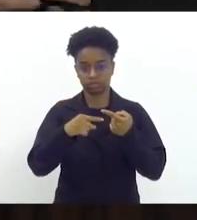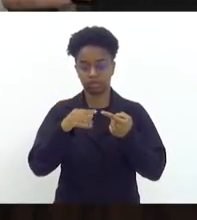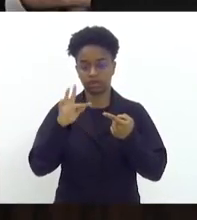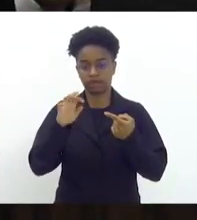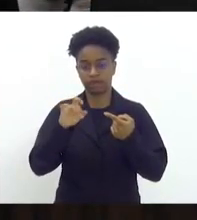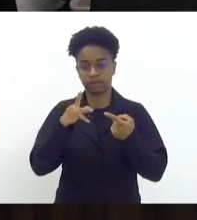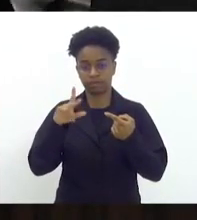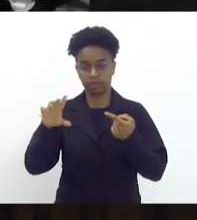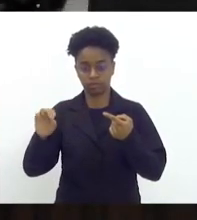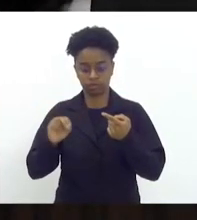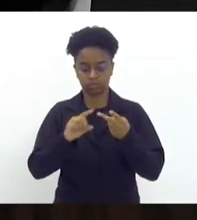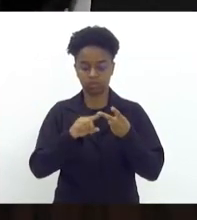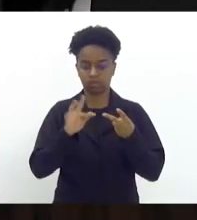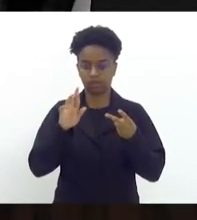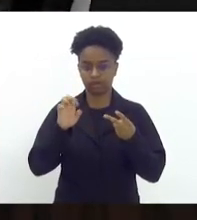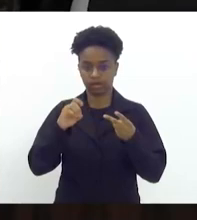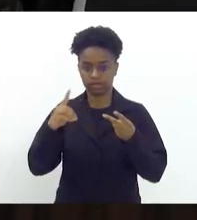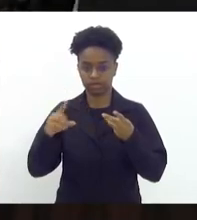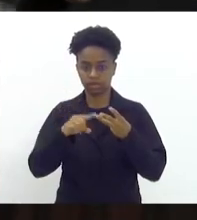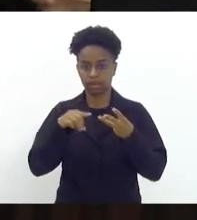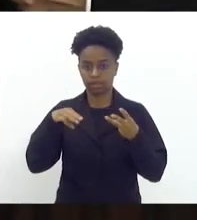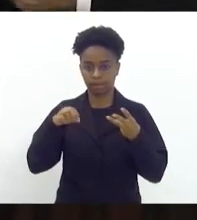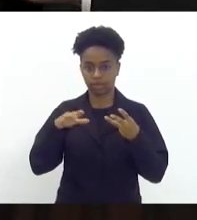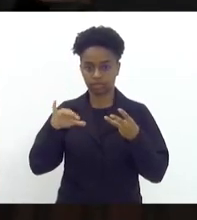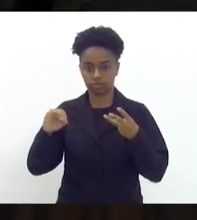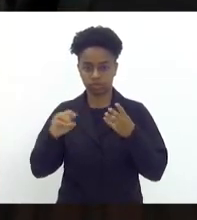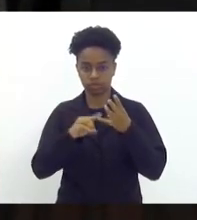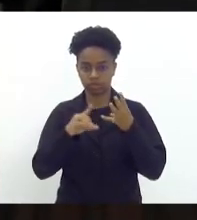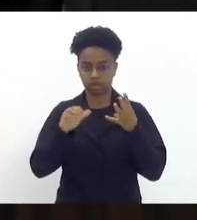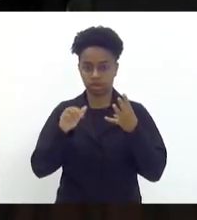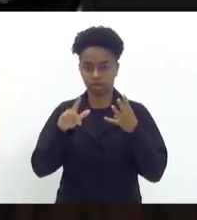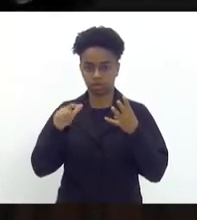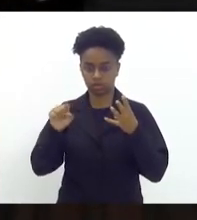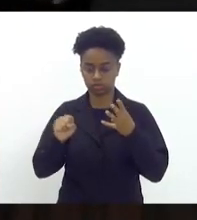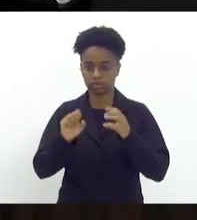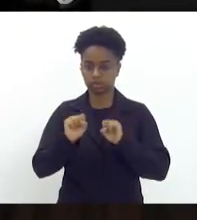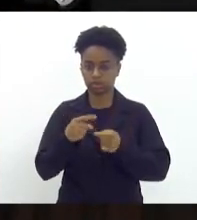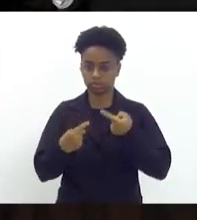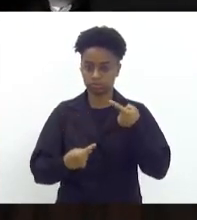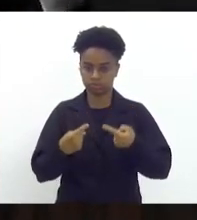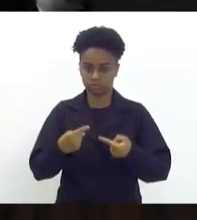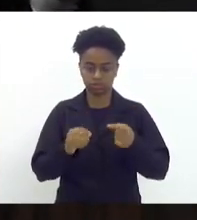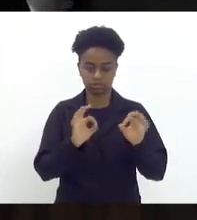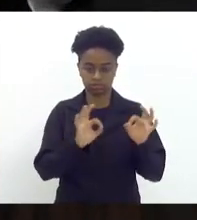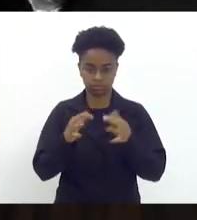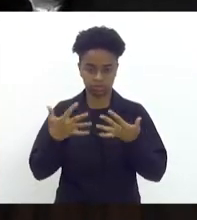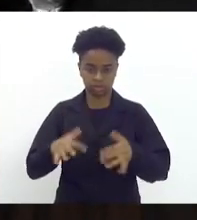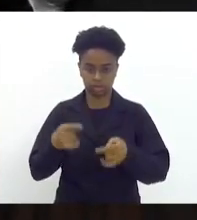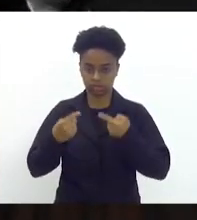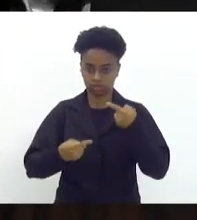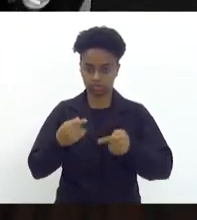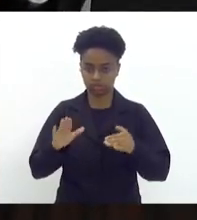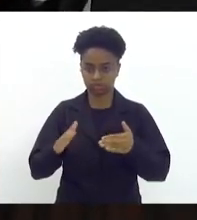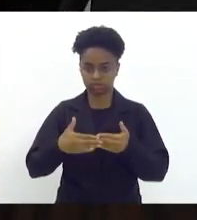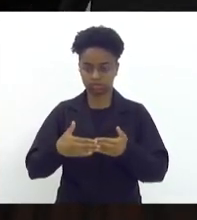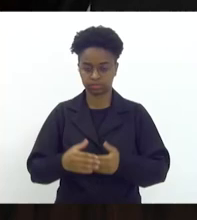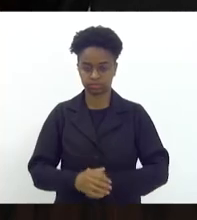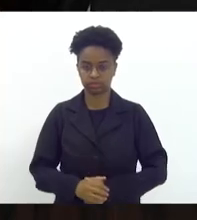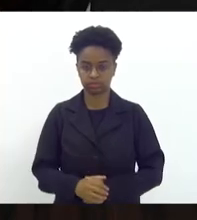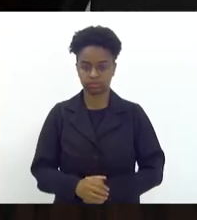Fred Pacheco Márcio Gualberto Carlos Macedo em discussão no avião